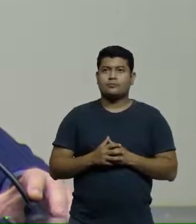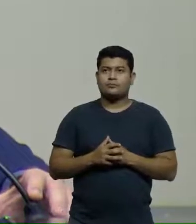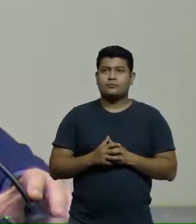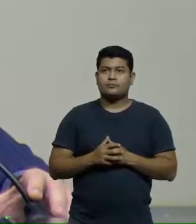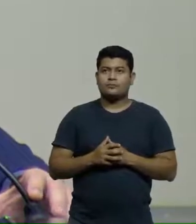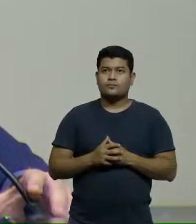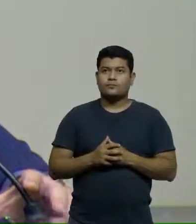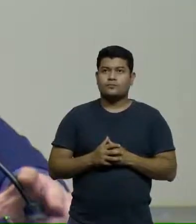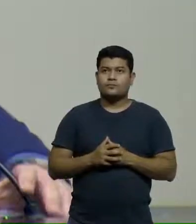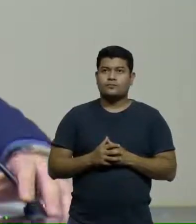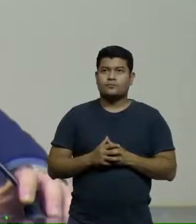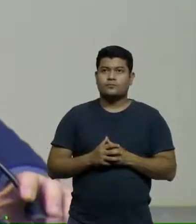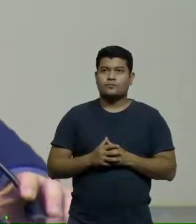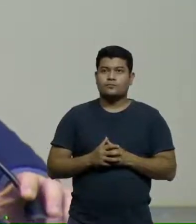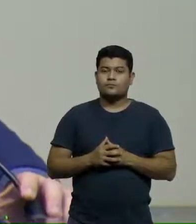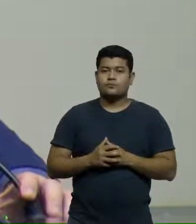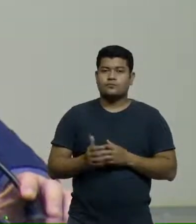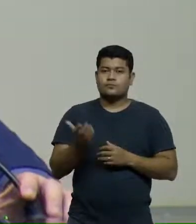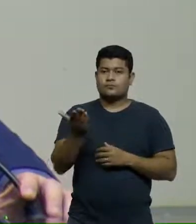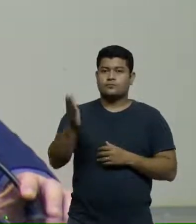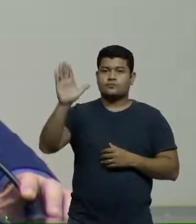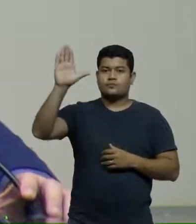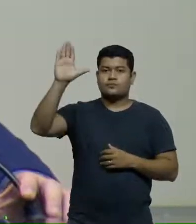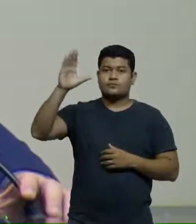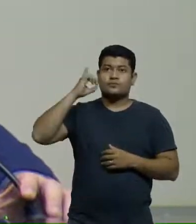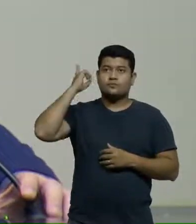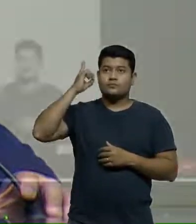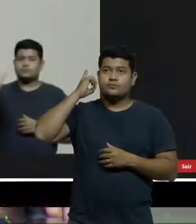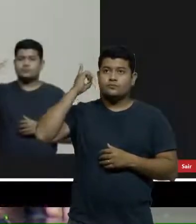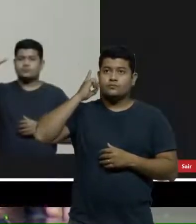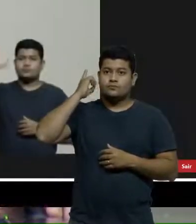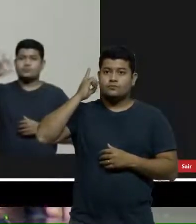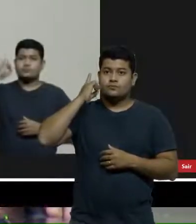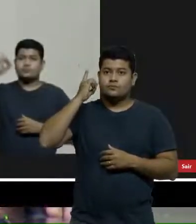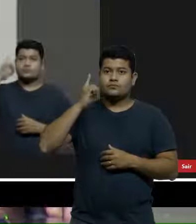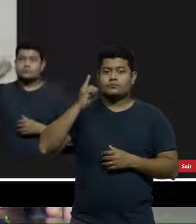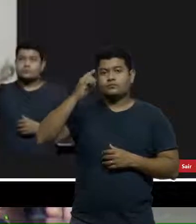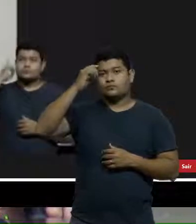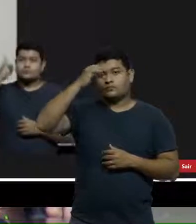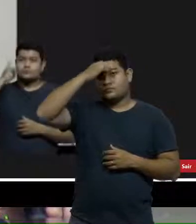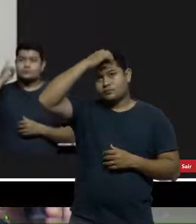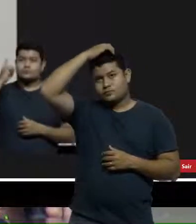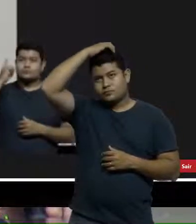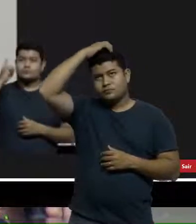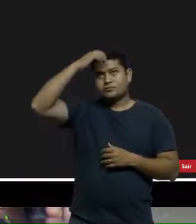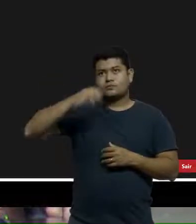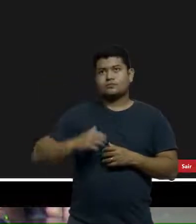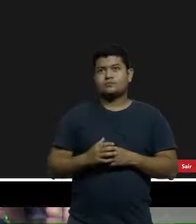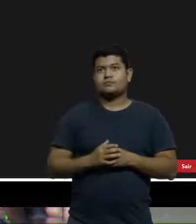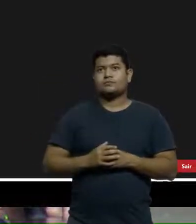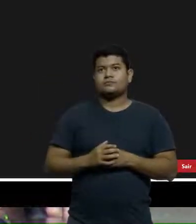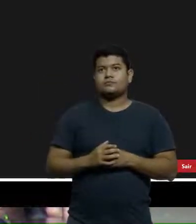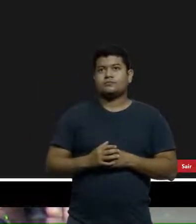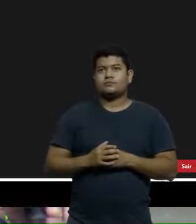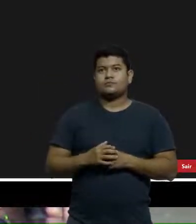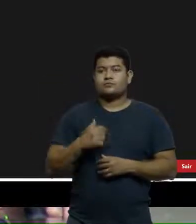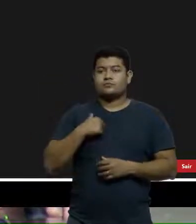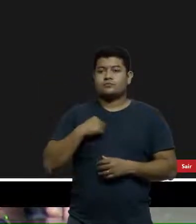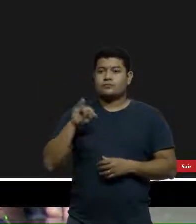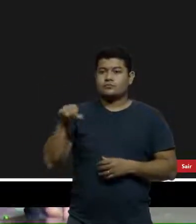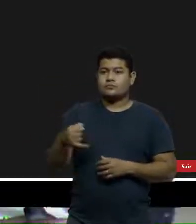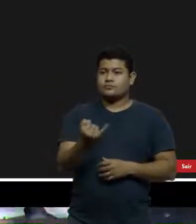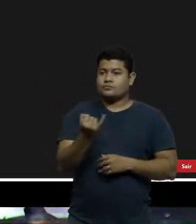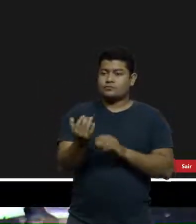Presidente? Sim, com a palavra, deputado Coronel Mocelin. Só quero aproveitar para